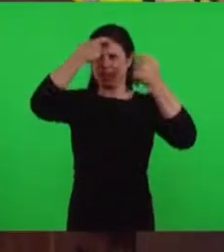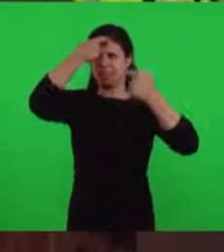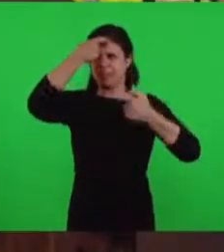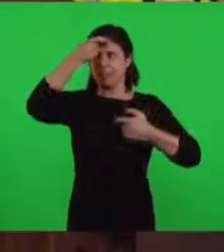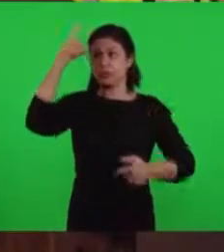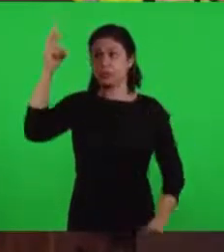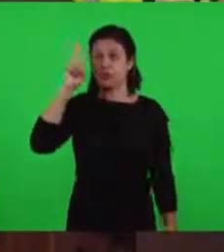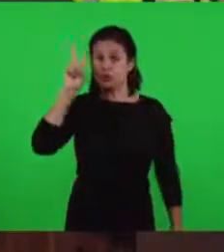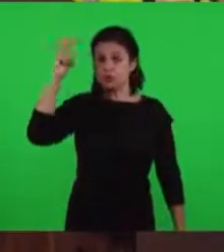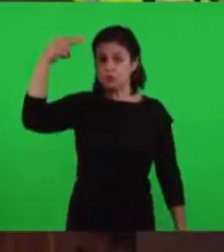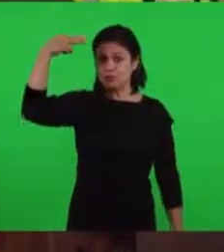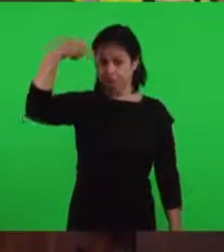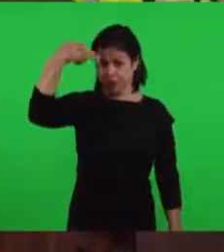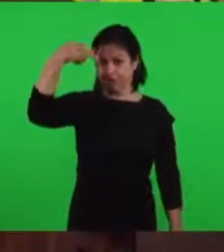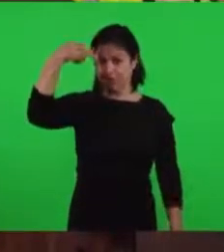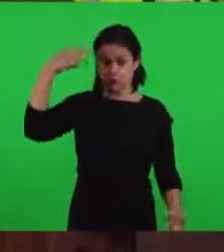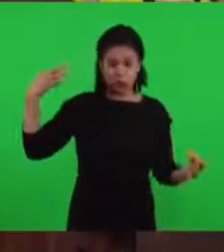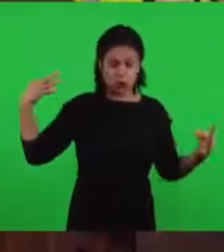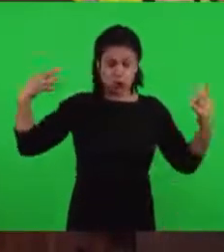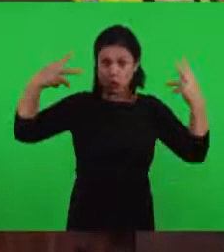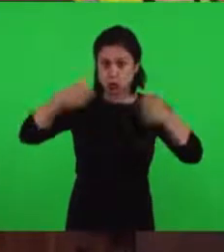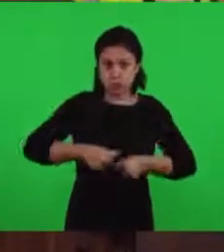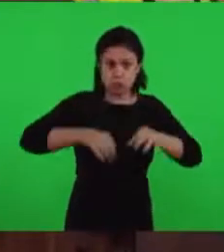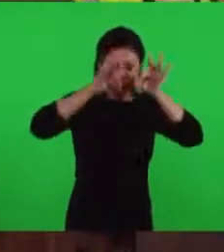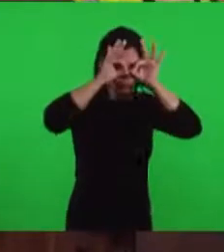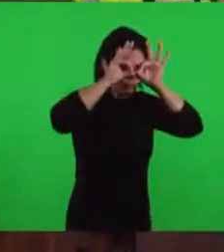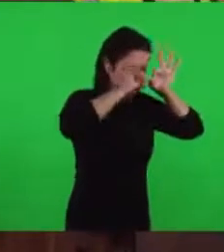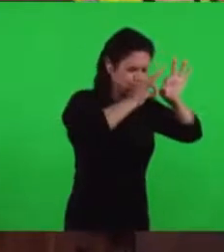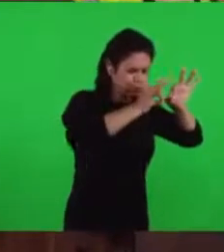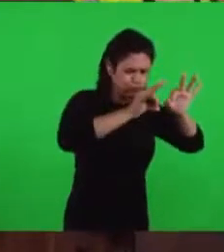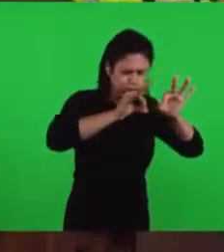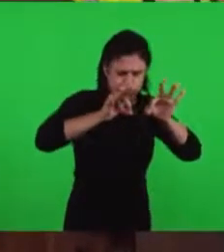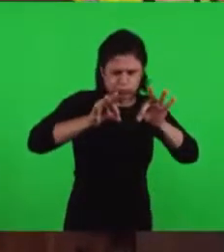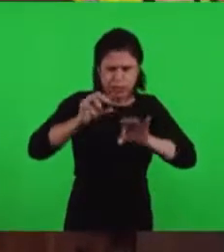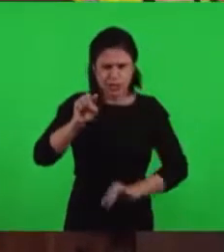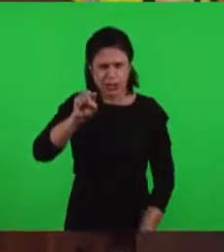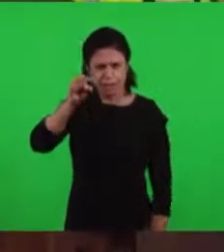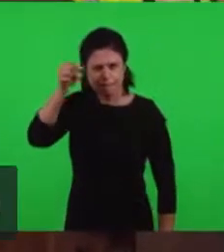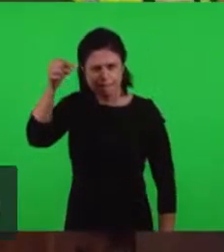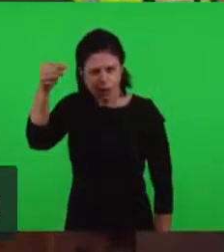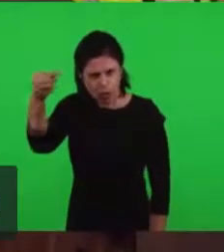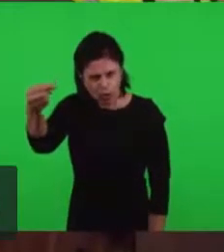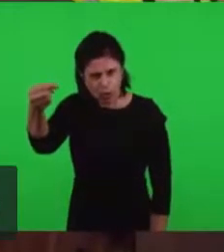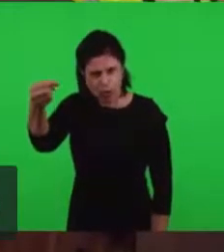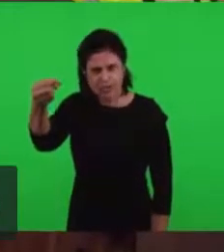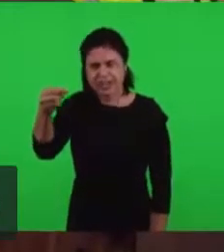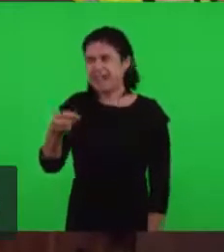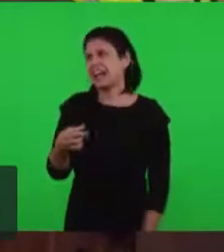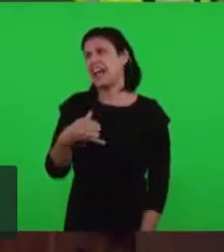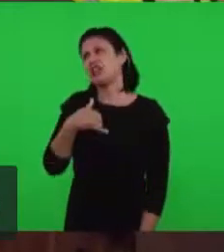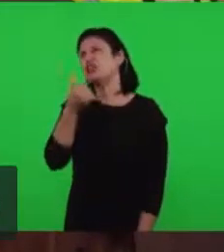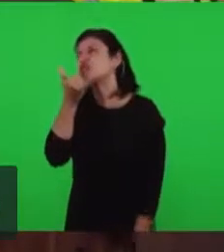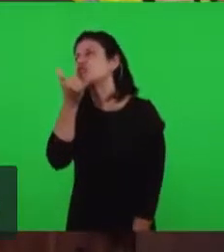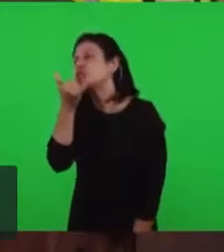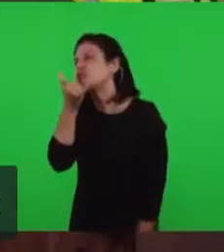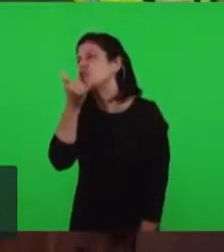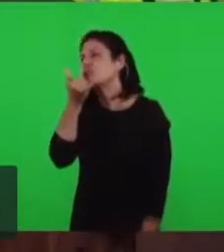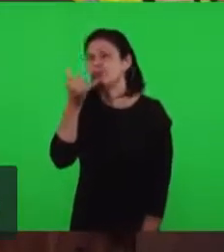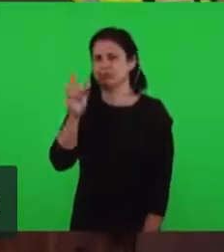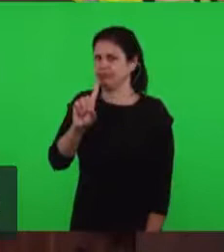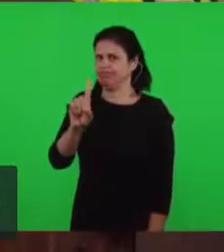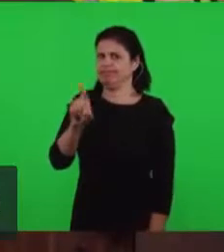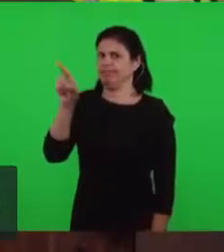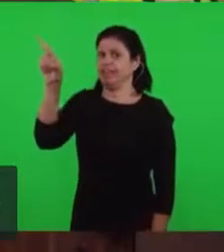projetos ele está vendo todas as coisas ninguém vai sair escapar desse olhar